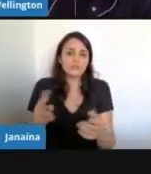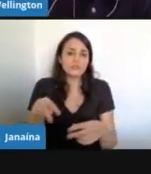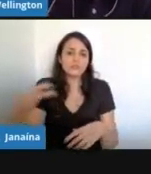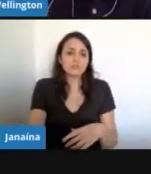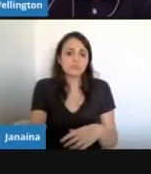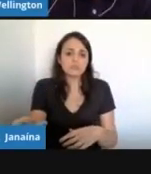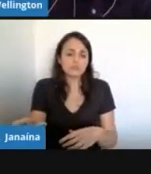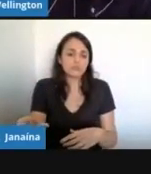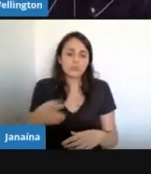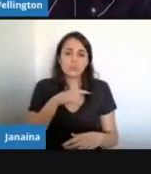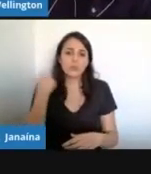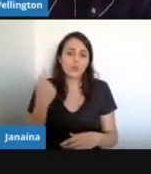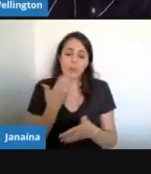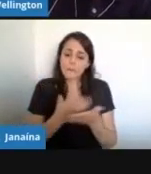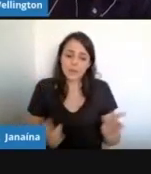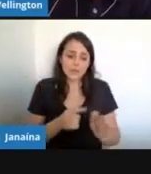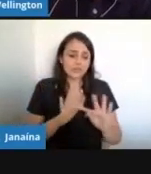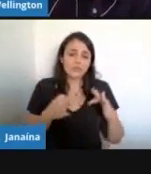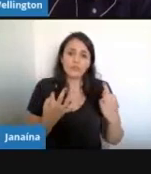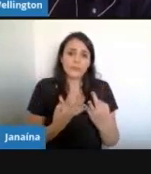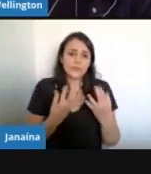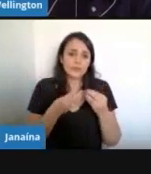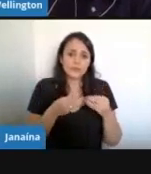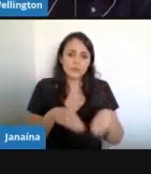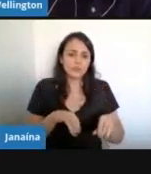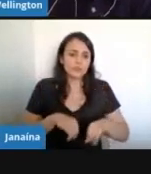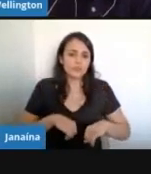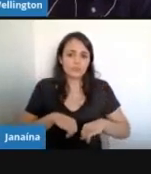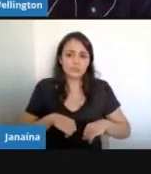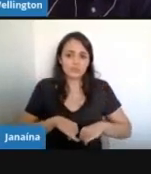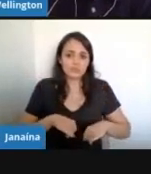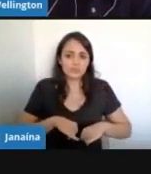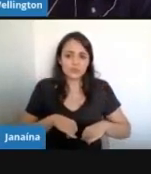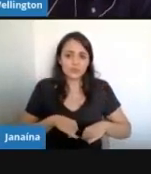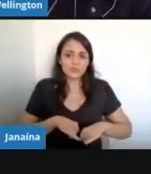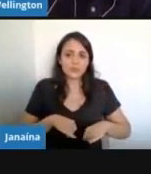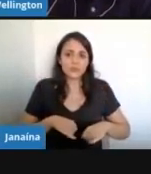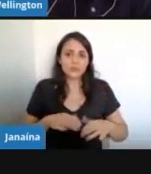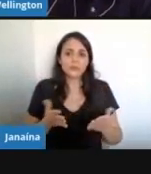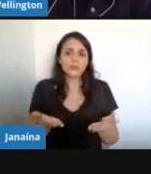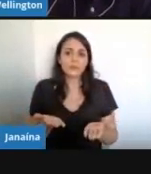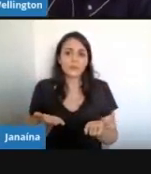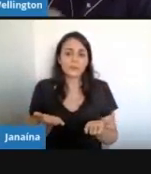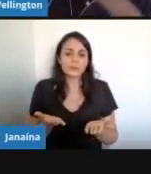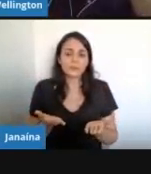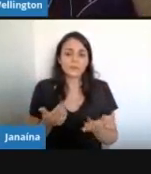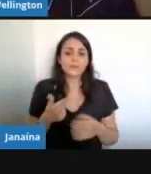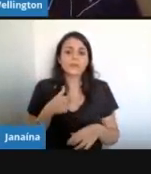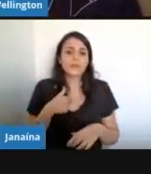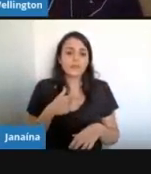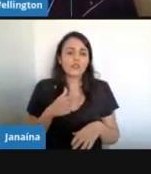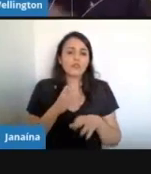perda para a família que perde esse familiar, né? Então, eu fiz uma conta aqui, pegando esses